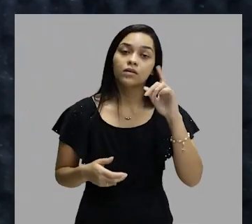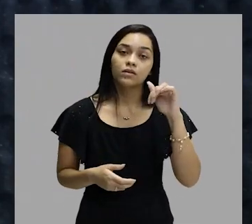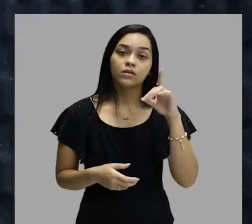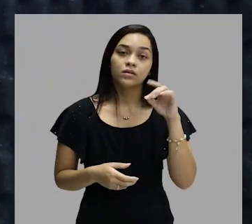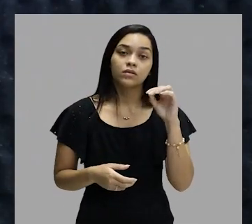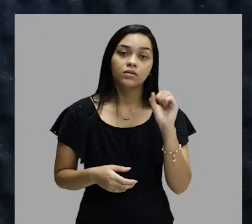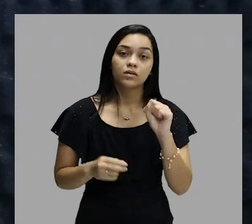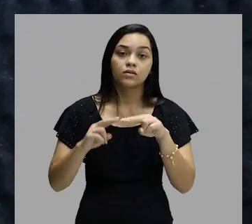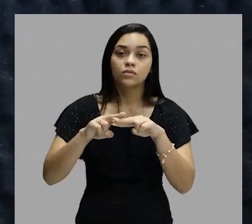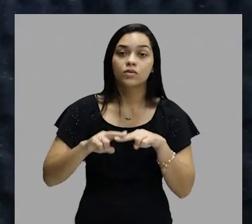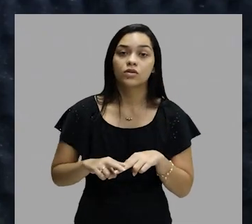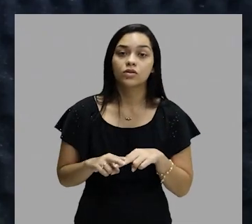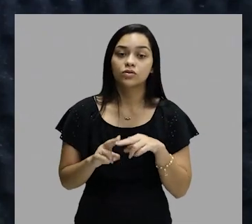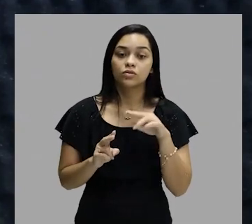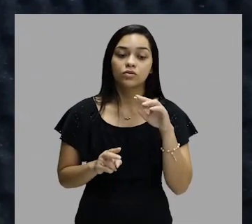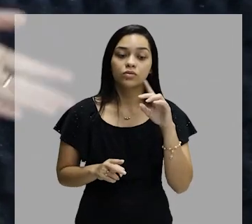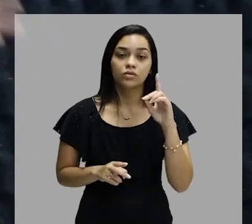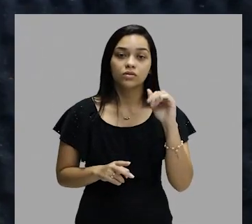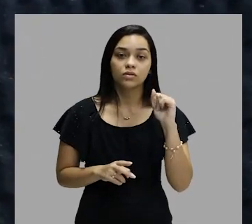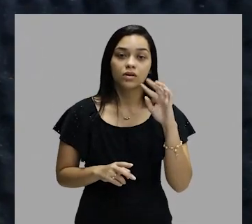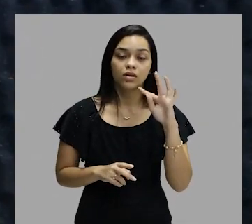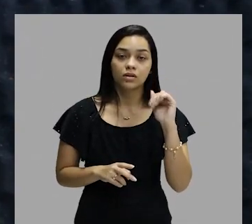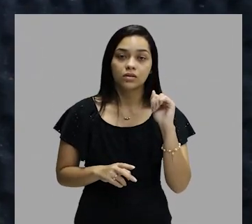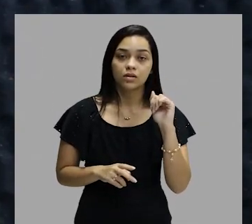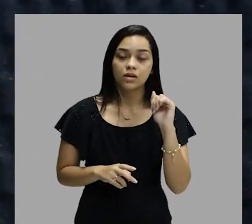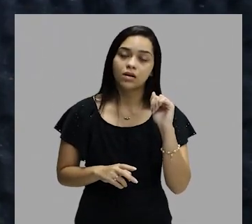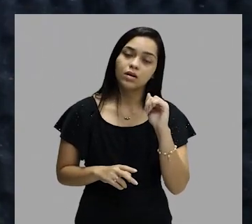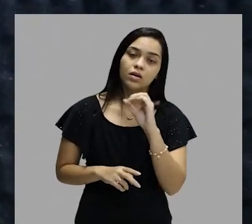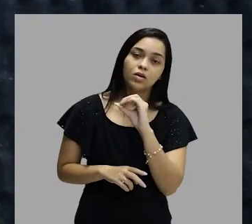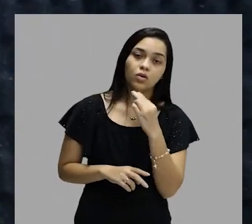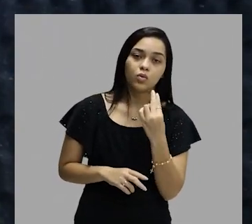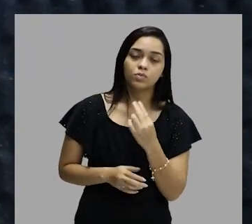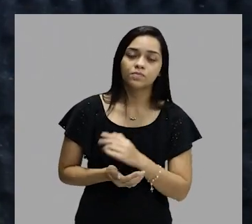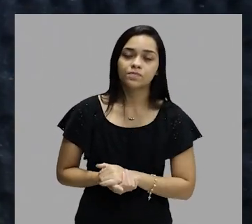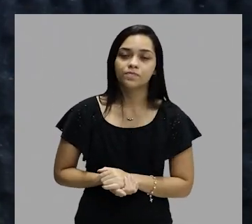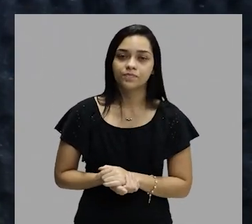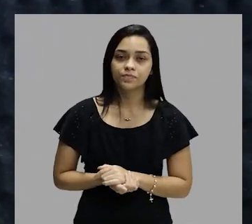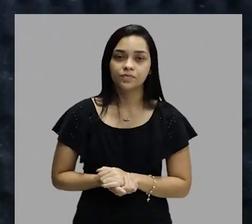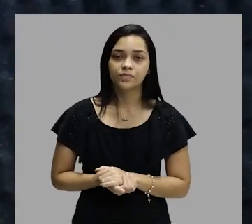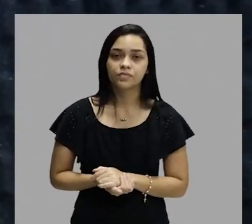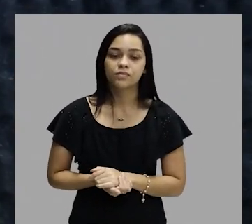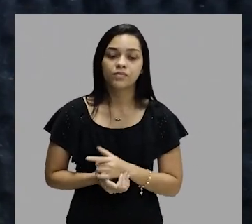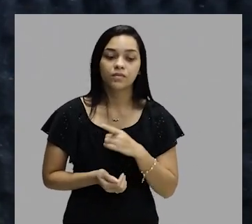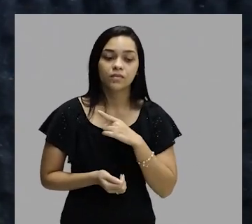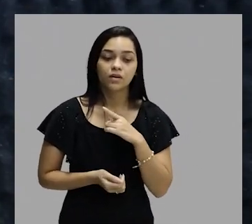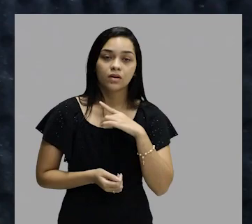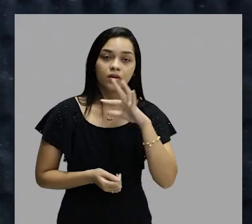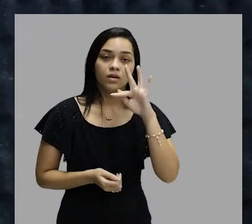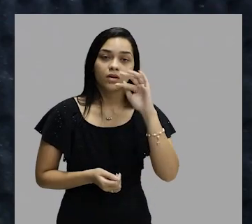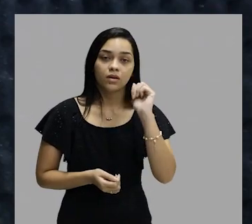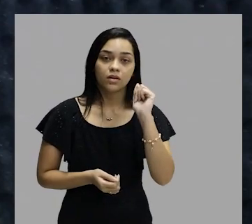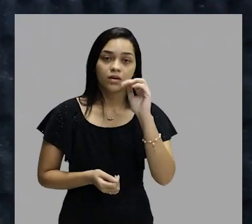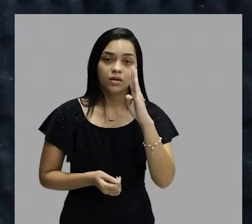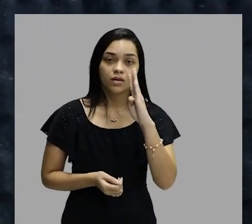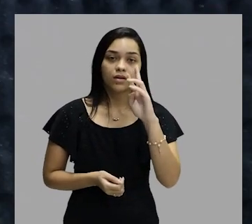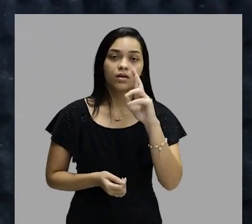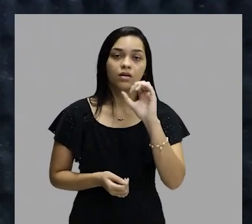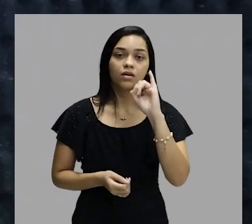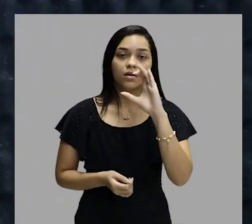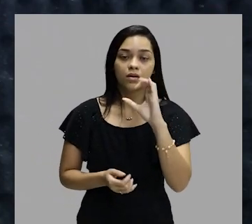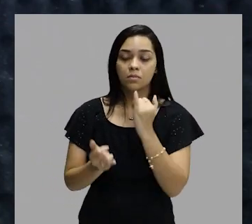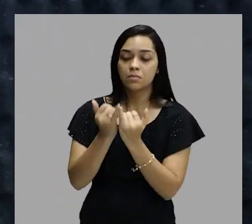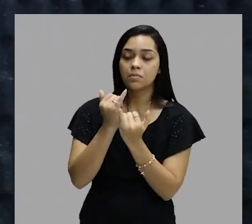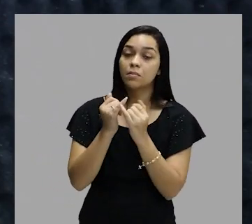bom? Por isso que chama database, é o banco de dados ou a base de dados. Fabric parece com fábrica, mas na verdade